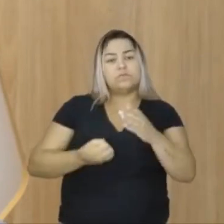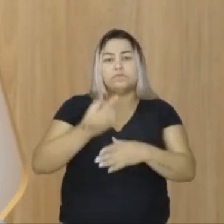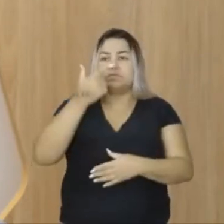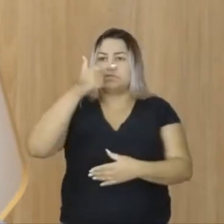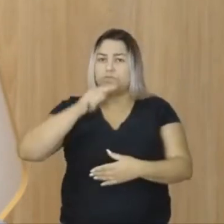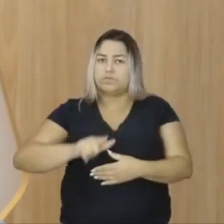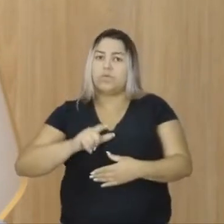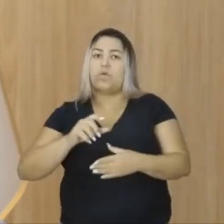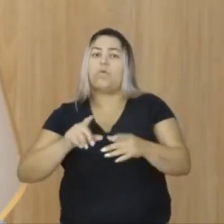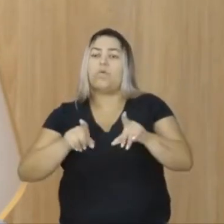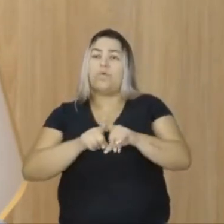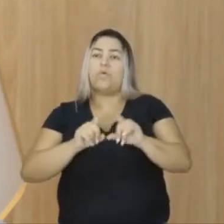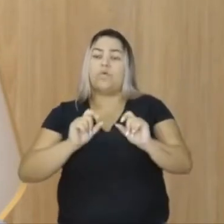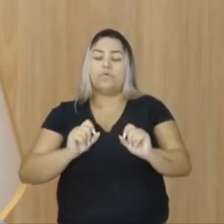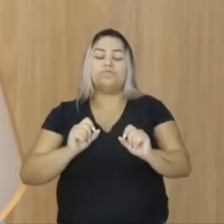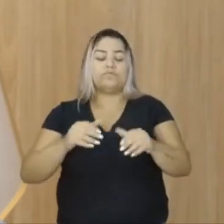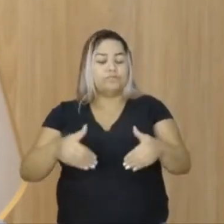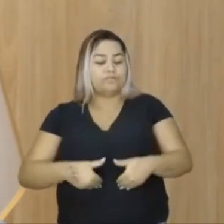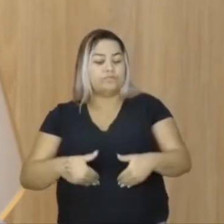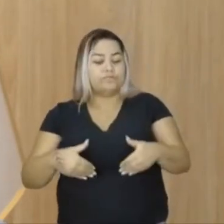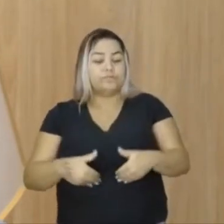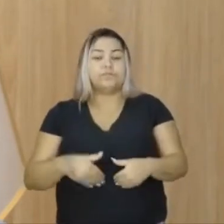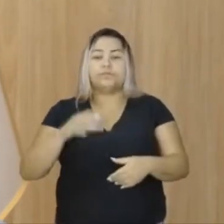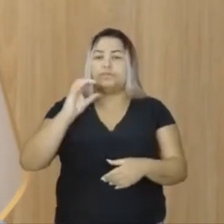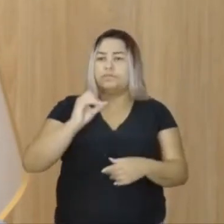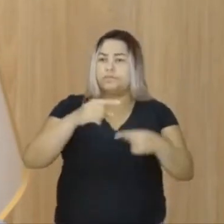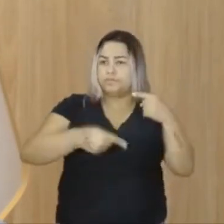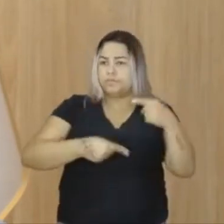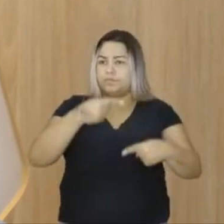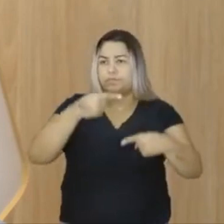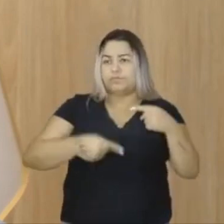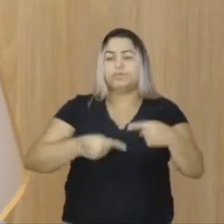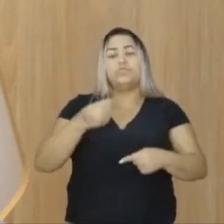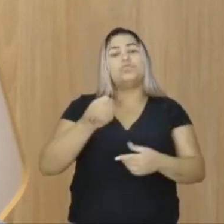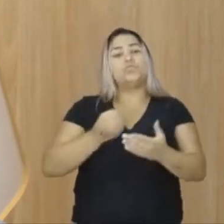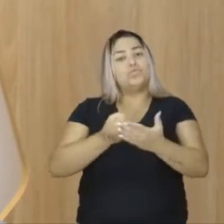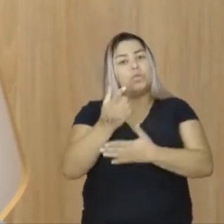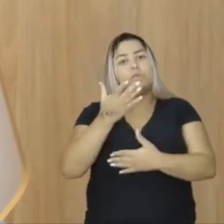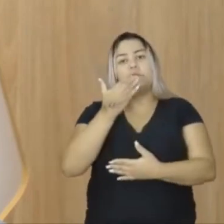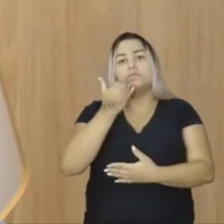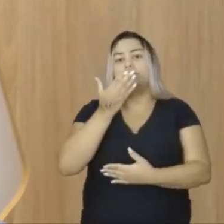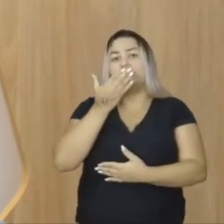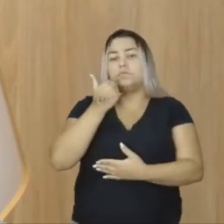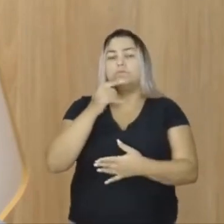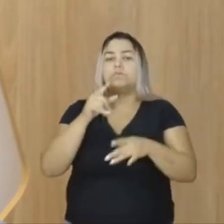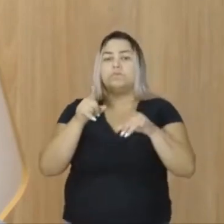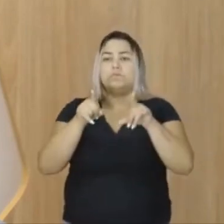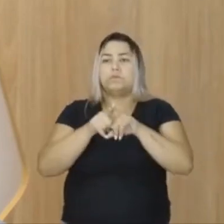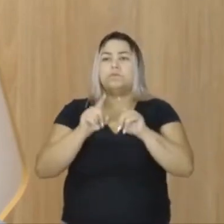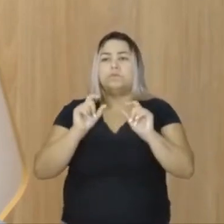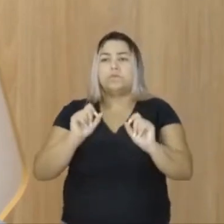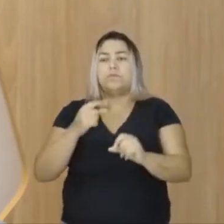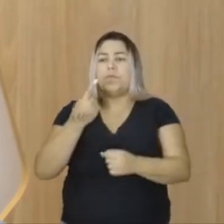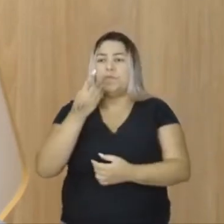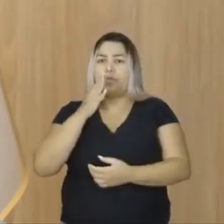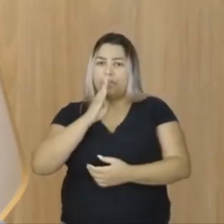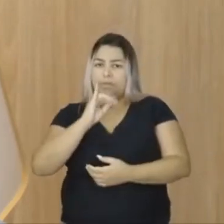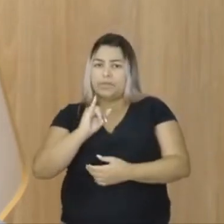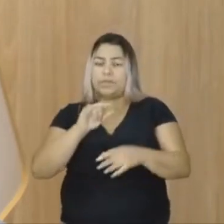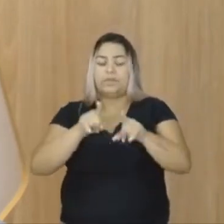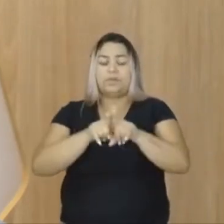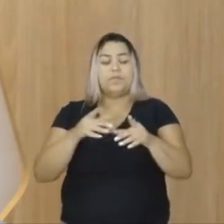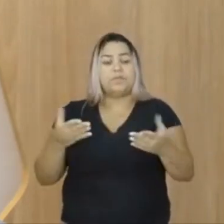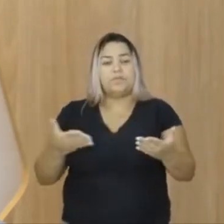Zero, ao recriar um conjunto de políticas de compras de alimento e distribuição simultânea, vai colocar quase 1 bilhão agora, isso tinha